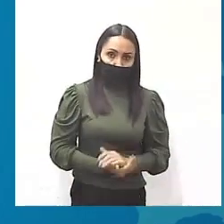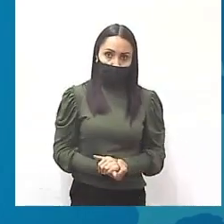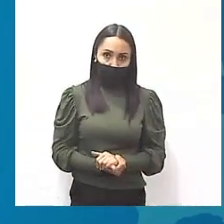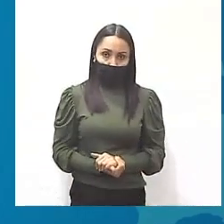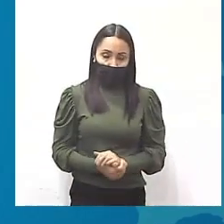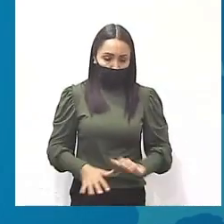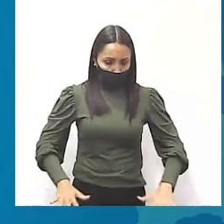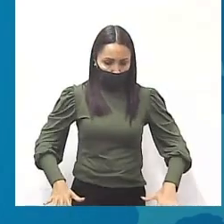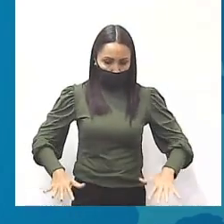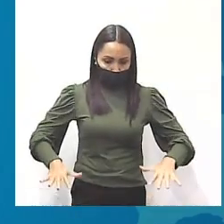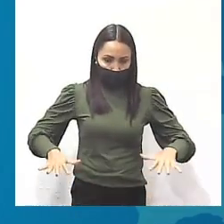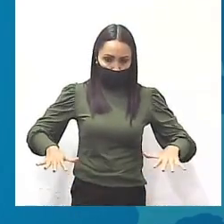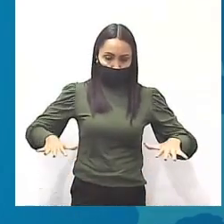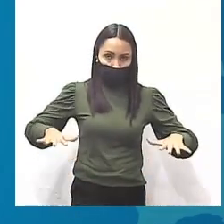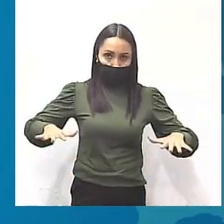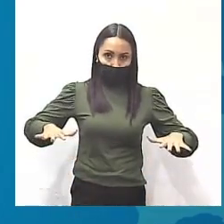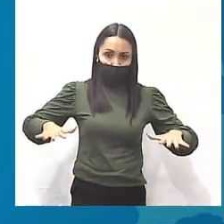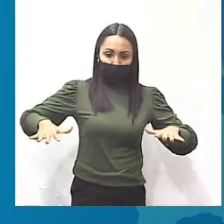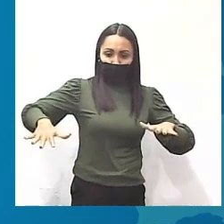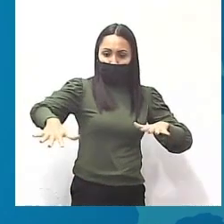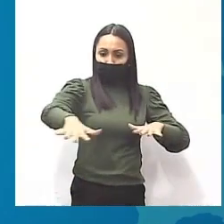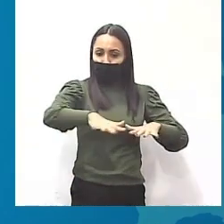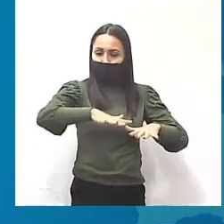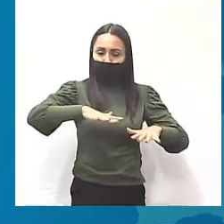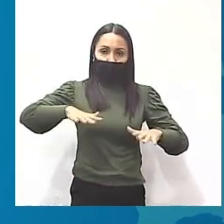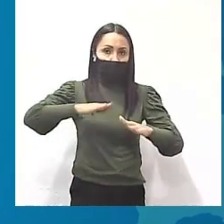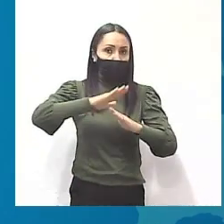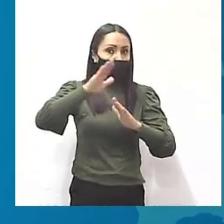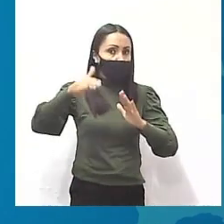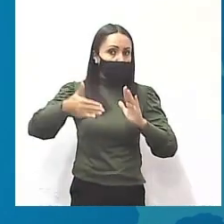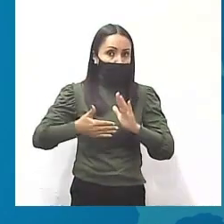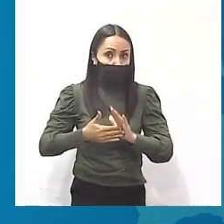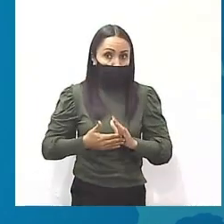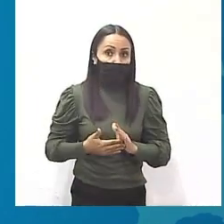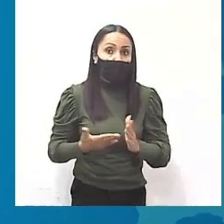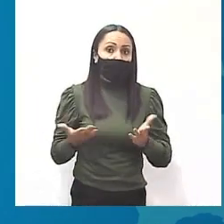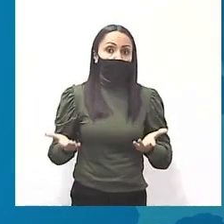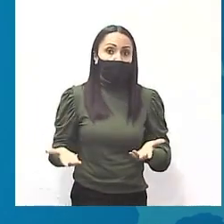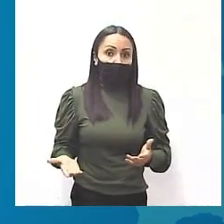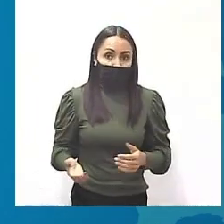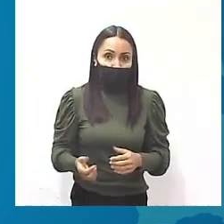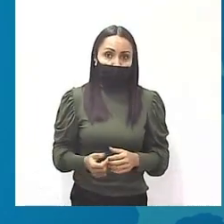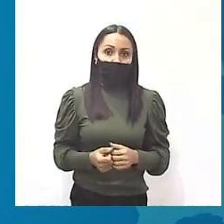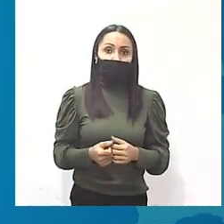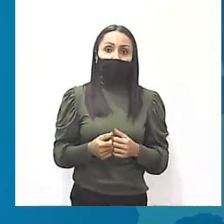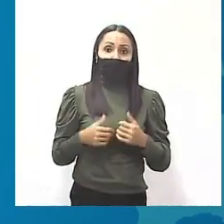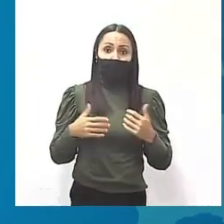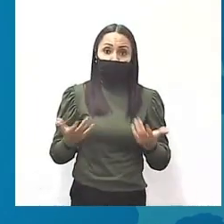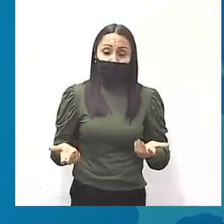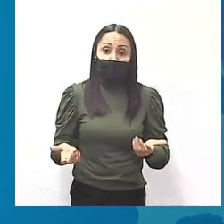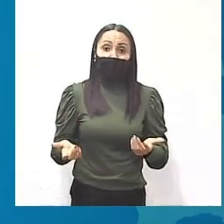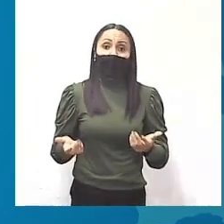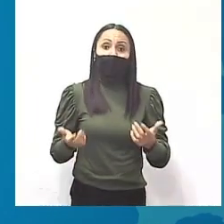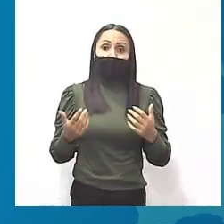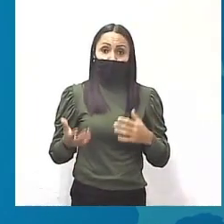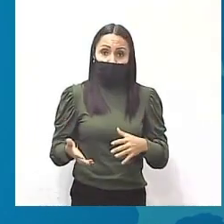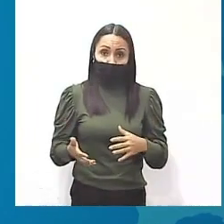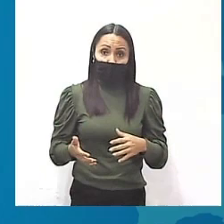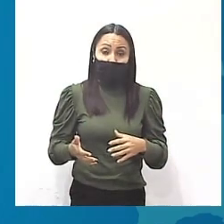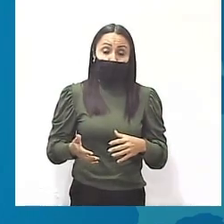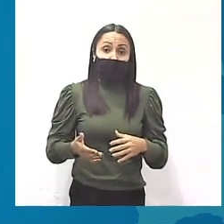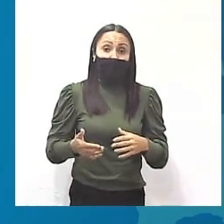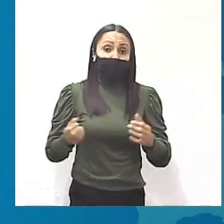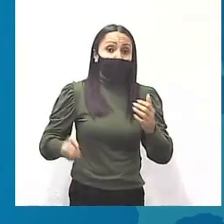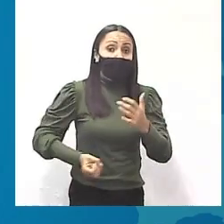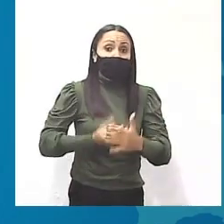grandes cidades? Vai alagar tudo. E aí também vem a questão da proliferação de doenças também.